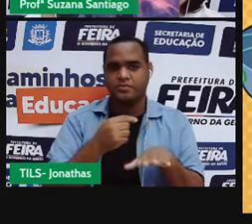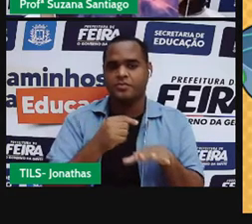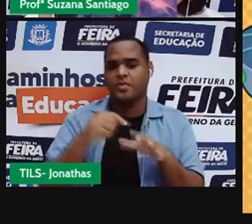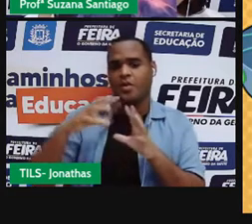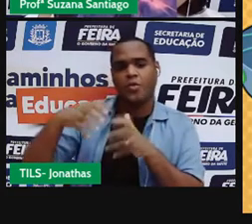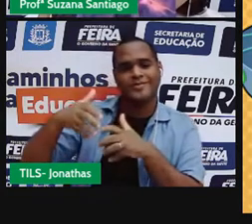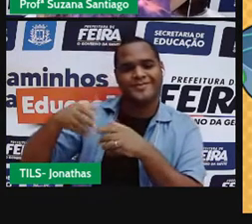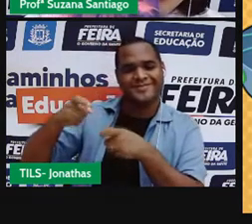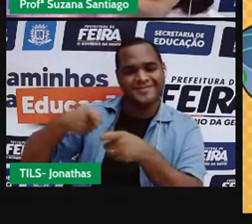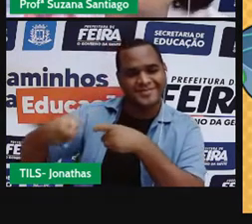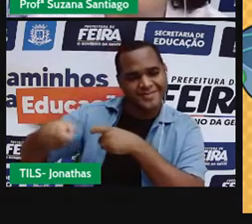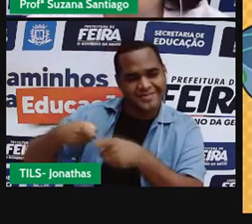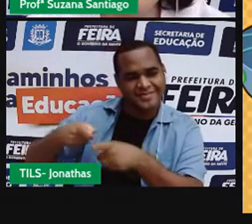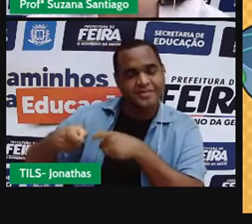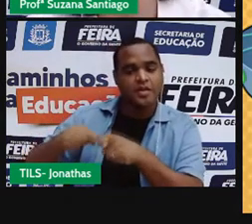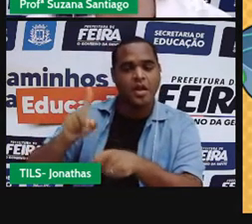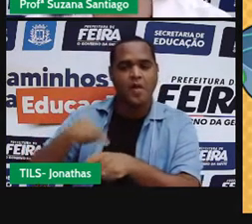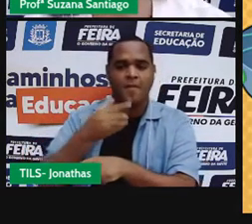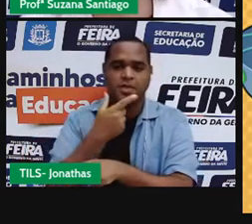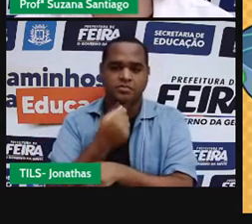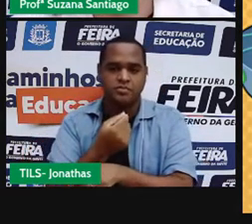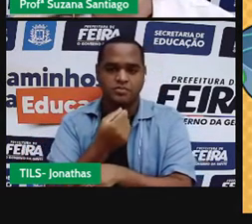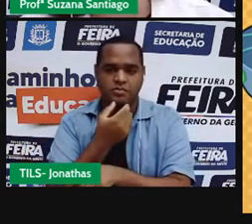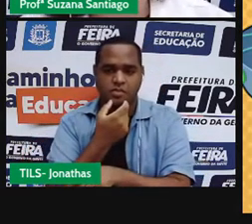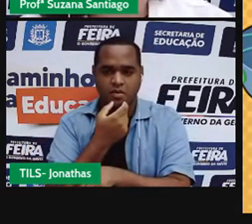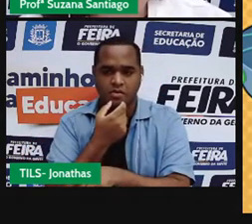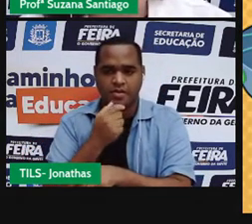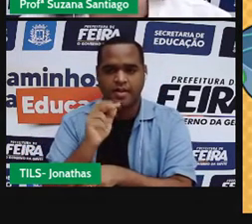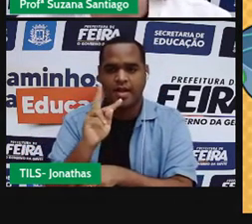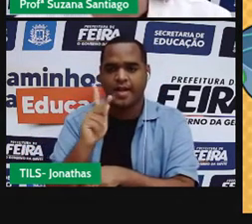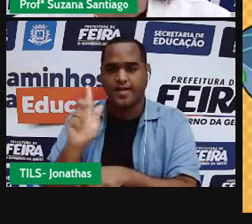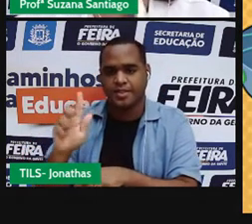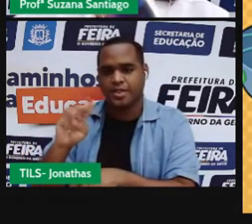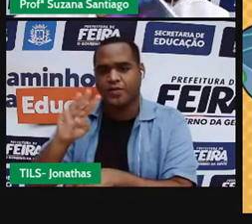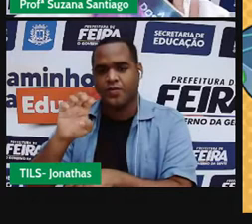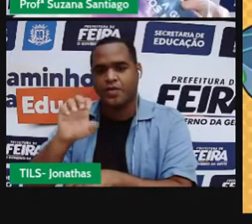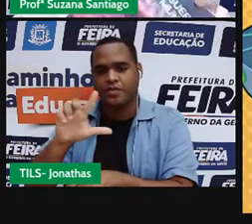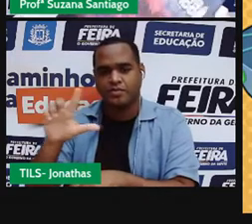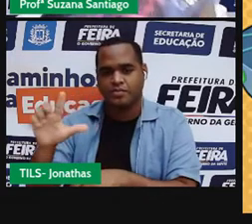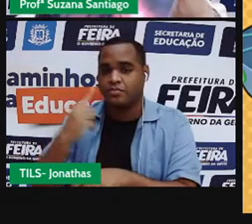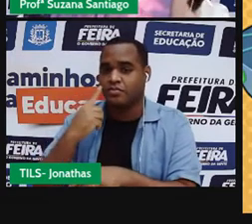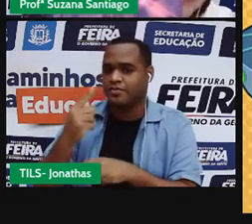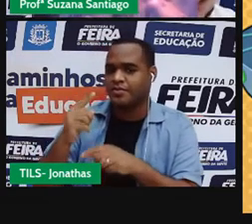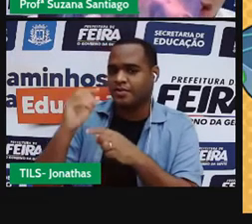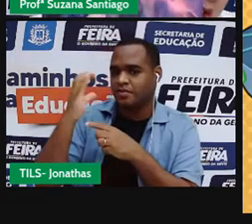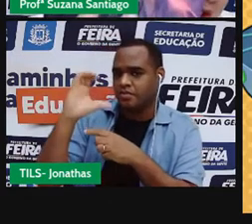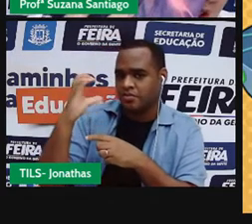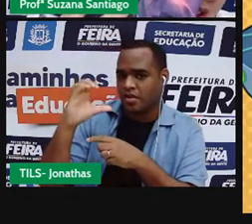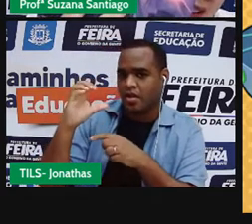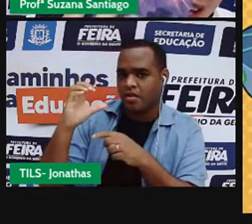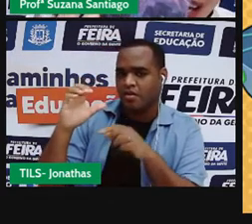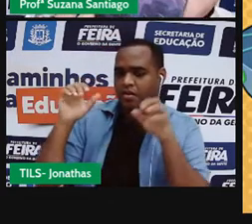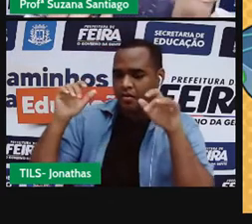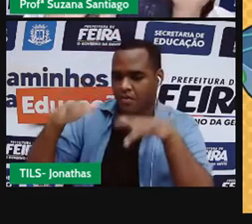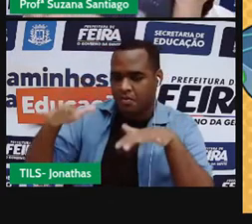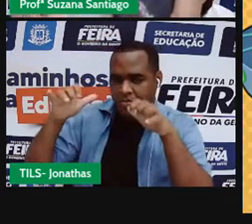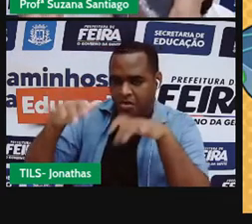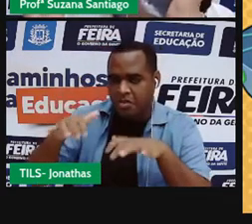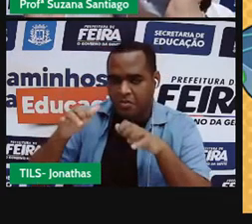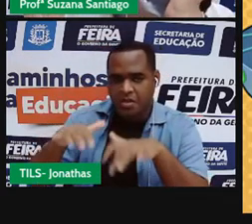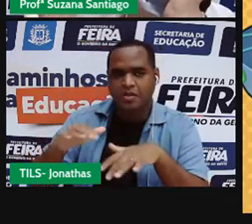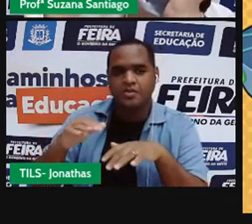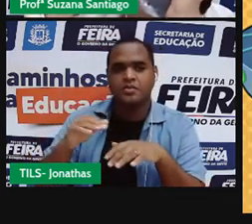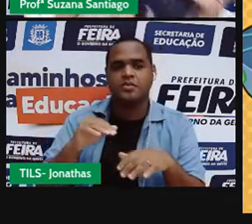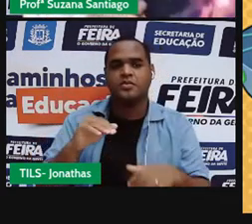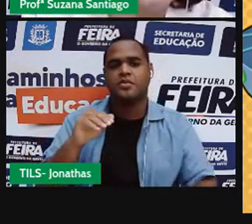Mundos, escrito por H.G. Wells. É um livro de ficção científica que conta a invasão alienígena, né? Esse daqui é da